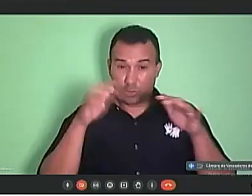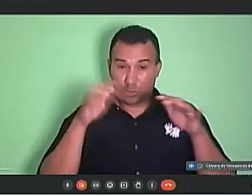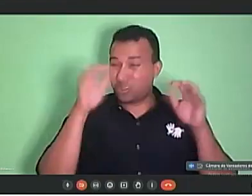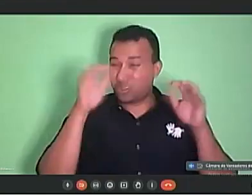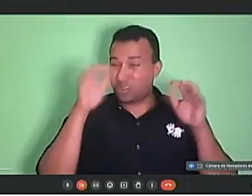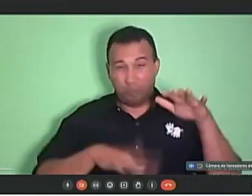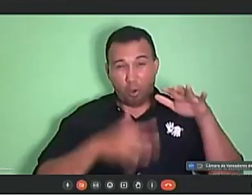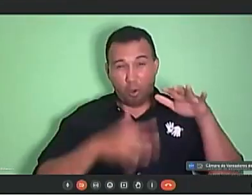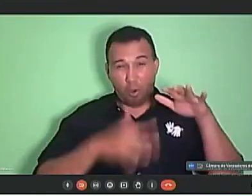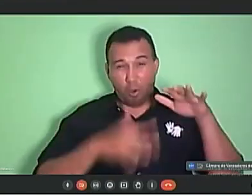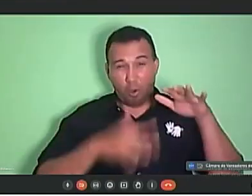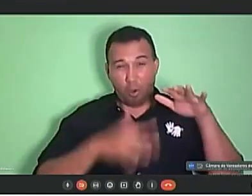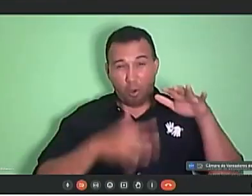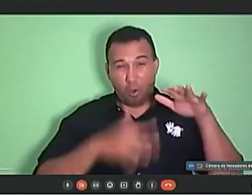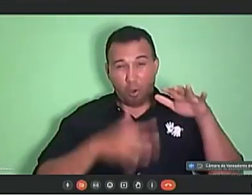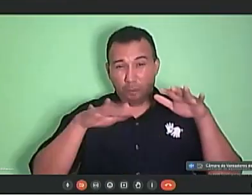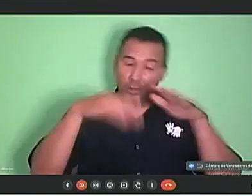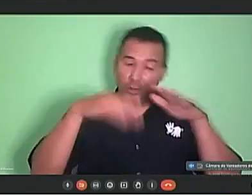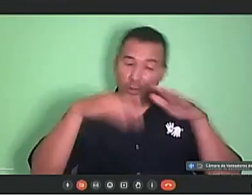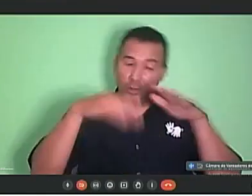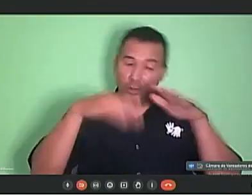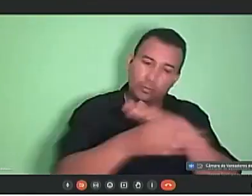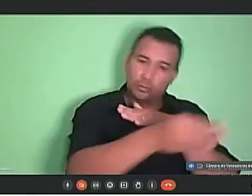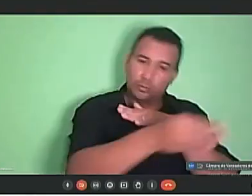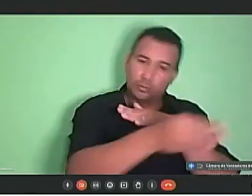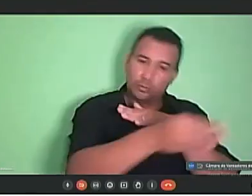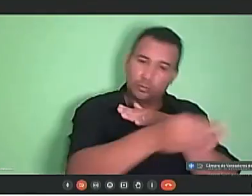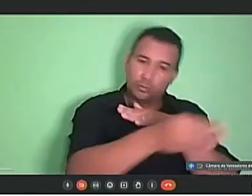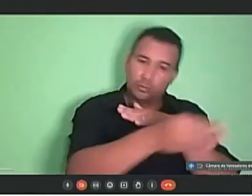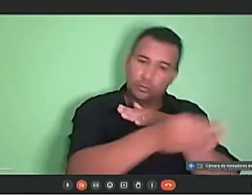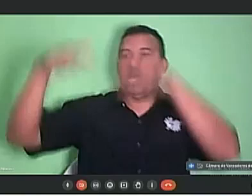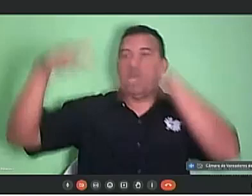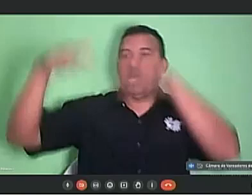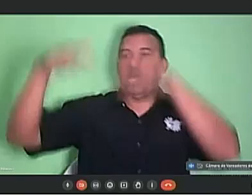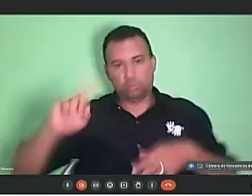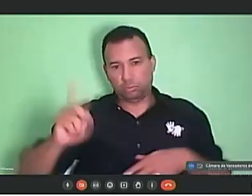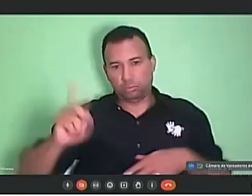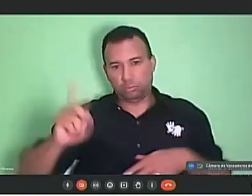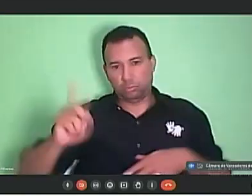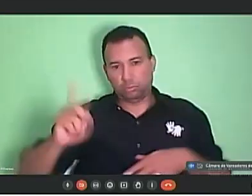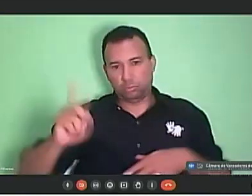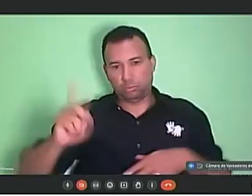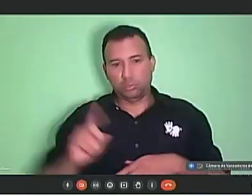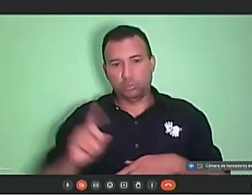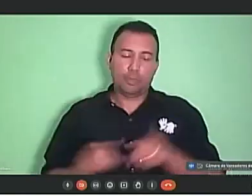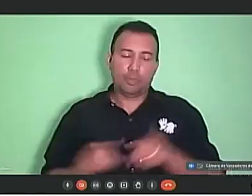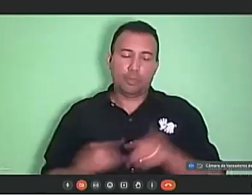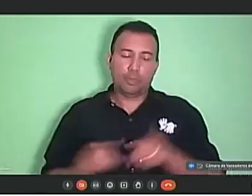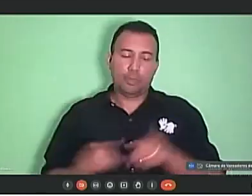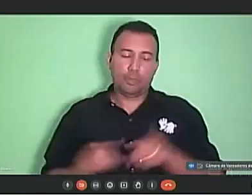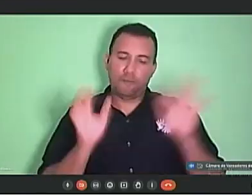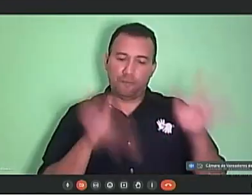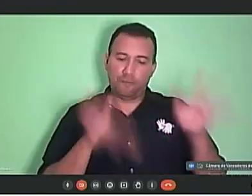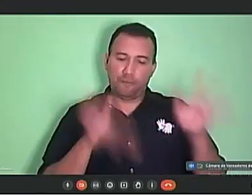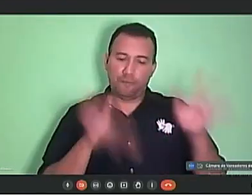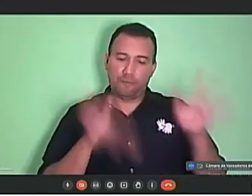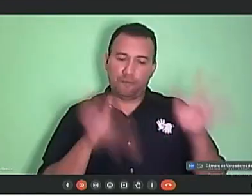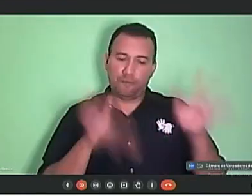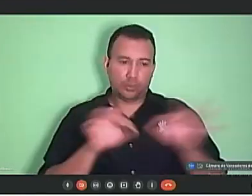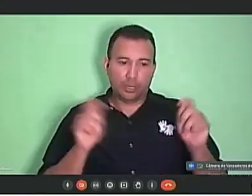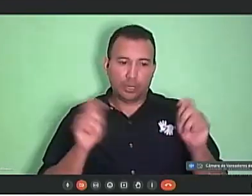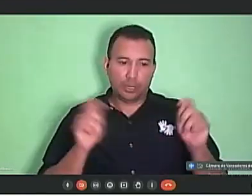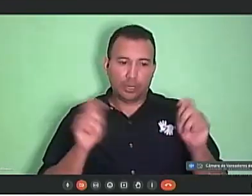chuva por pressão, abrindo a válvula no final da tubulação, maximizando a vazão do perímetro interno